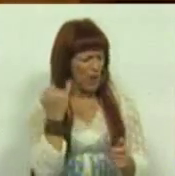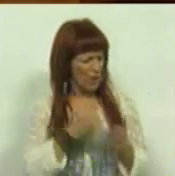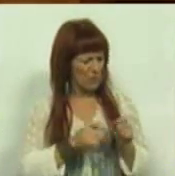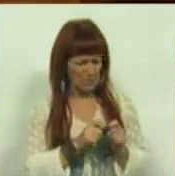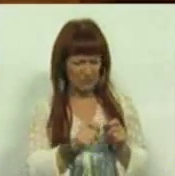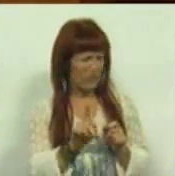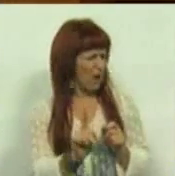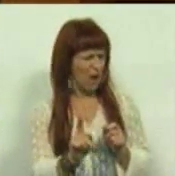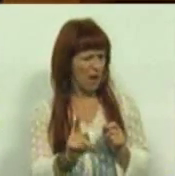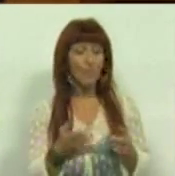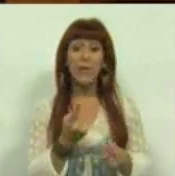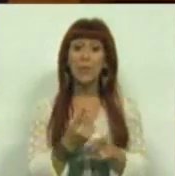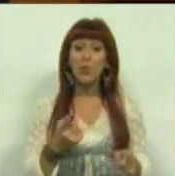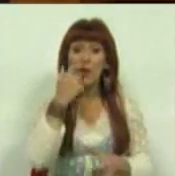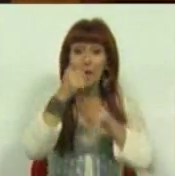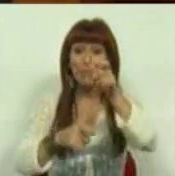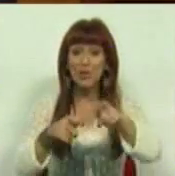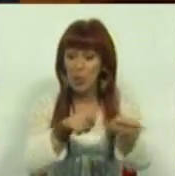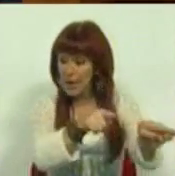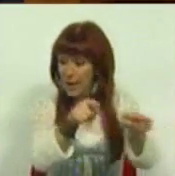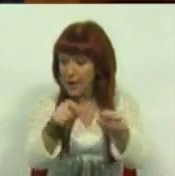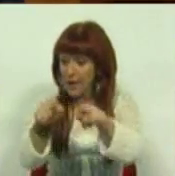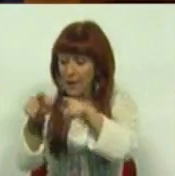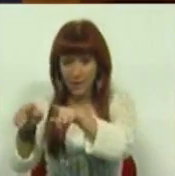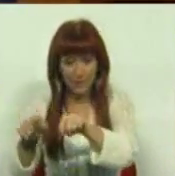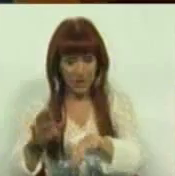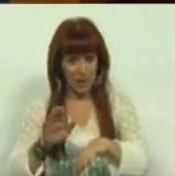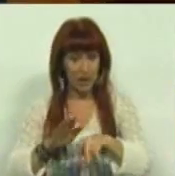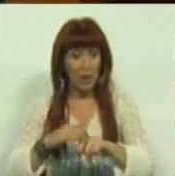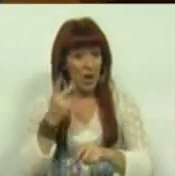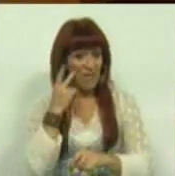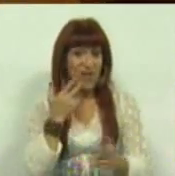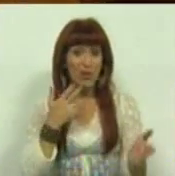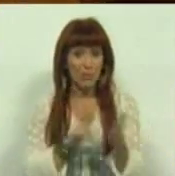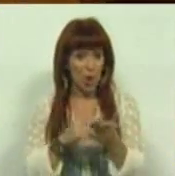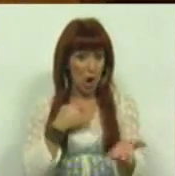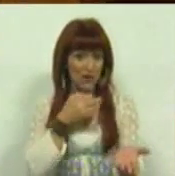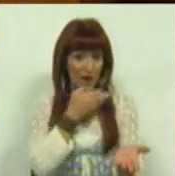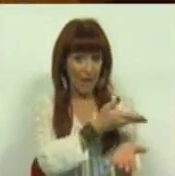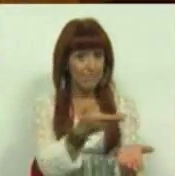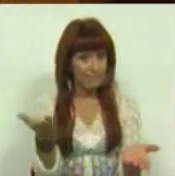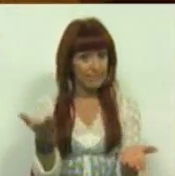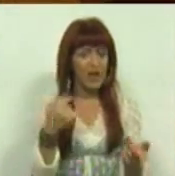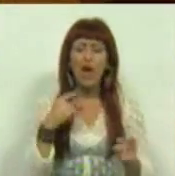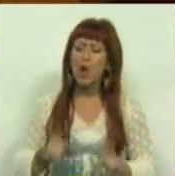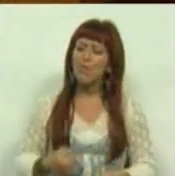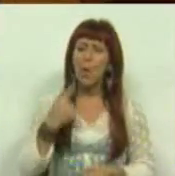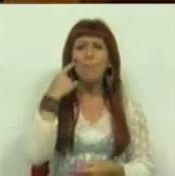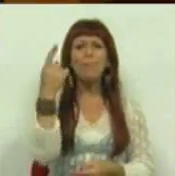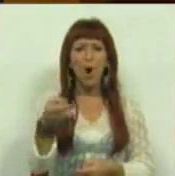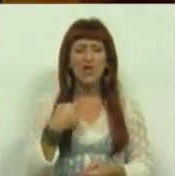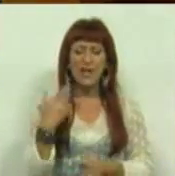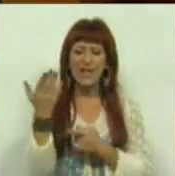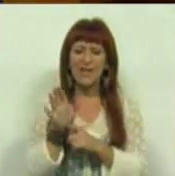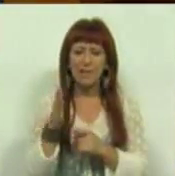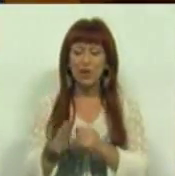Contributivo. Porque é de pessoas concretas e de vidas reais que estamos a falar, vou dar a conhecer